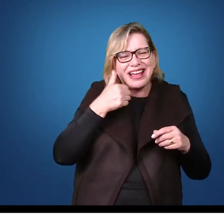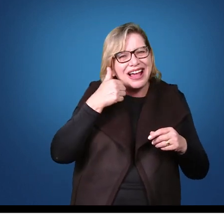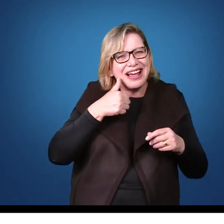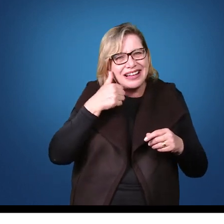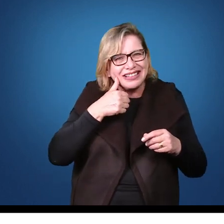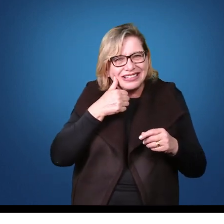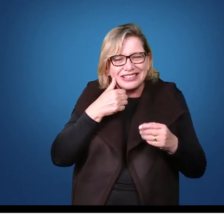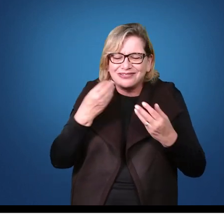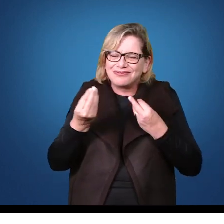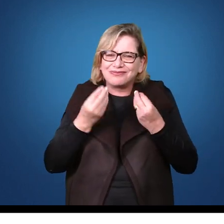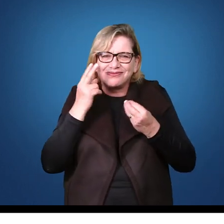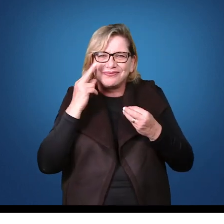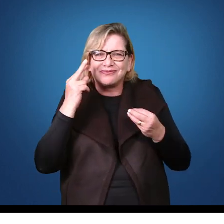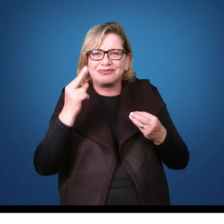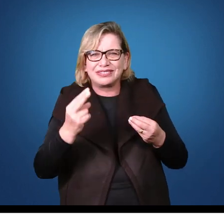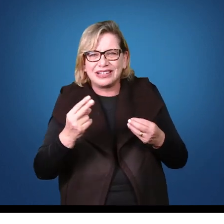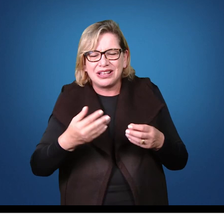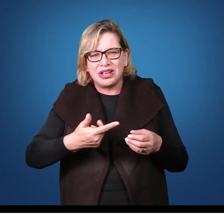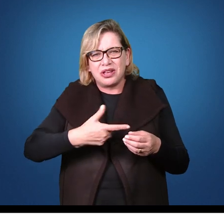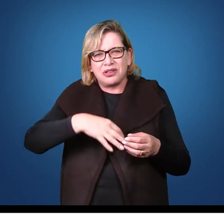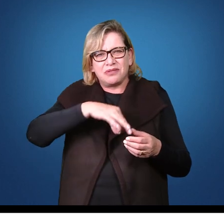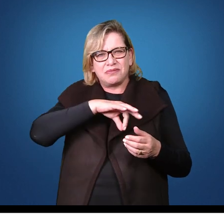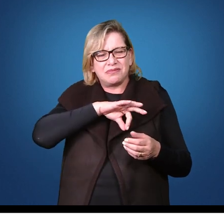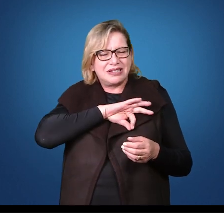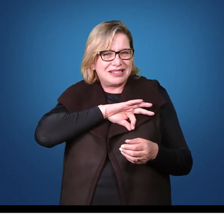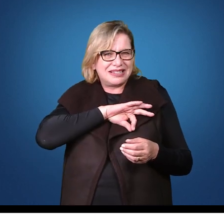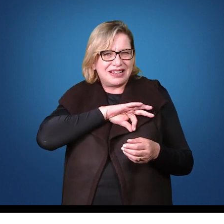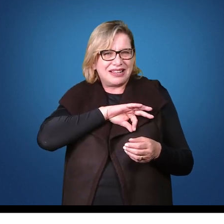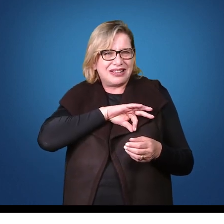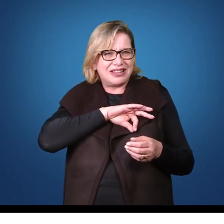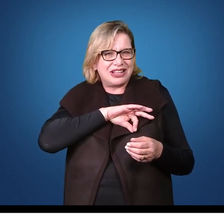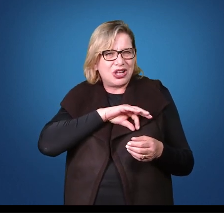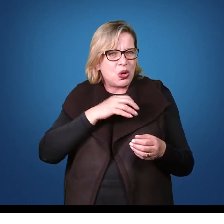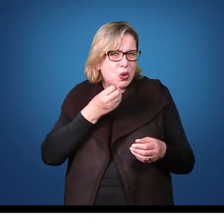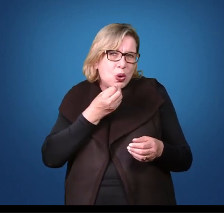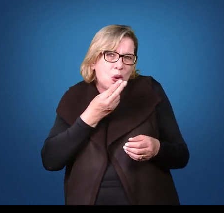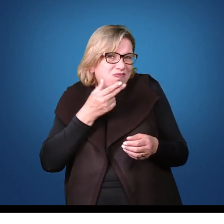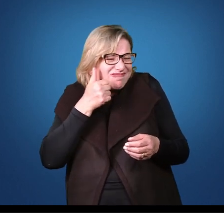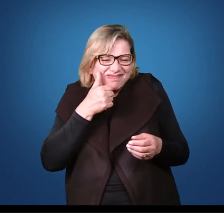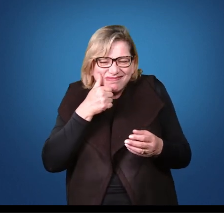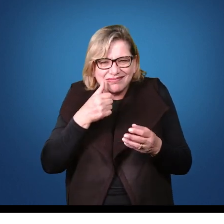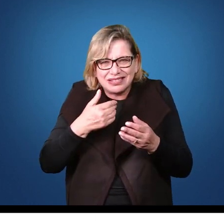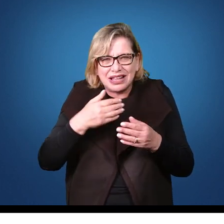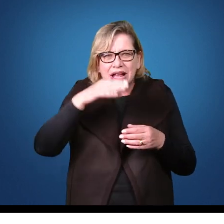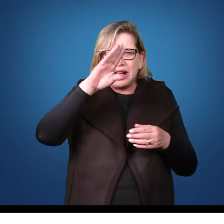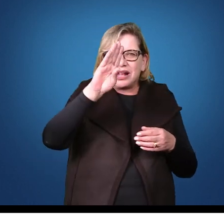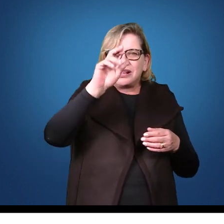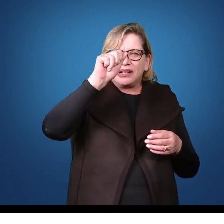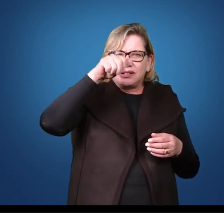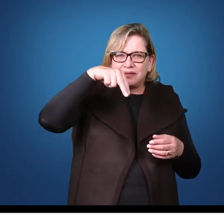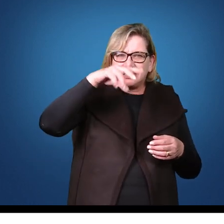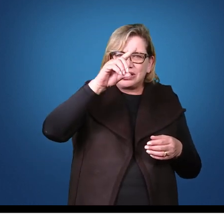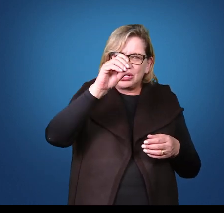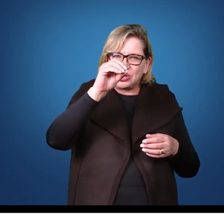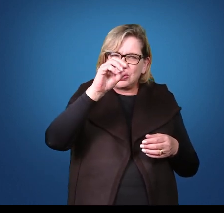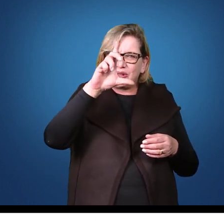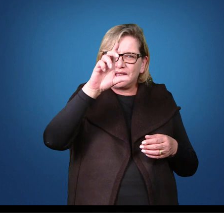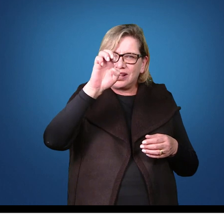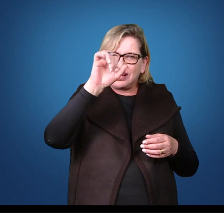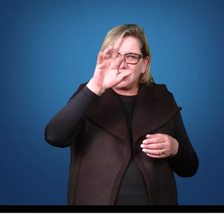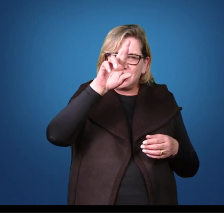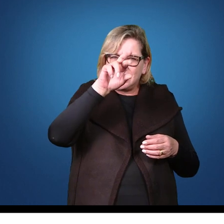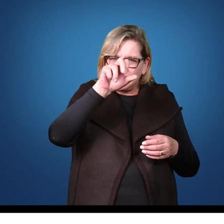Não, ou vai ser o policial e as bandoleiras? Bandoleiras do amor, vamos